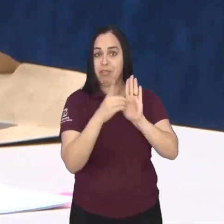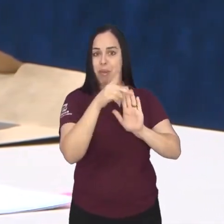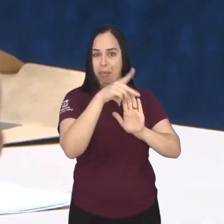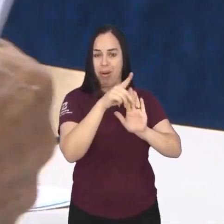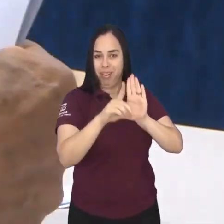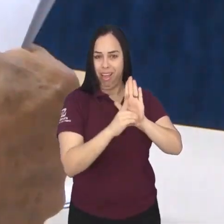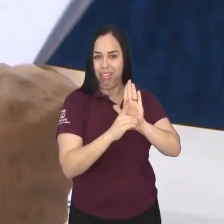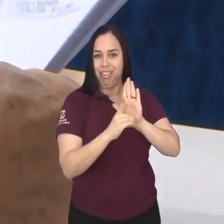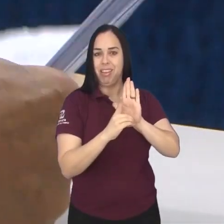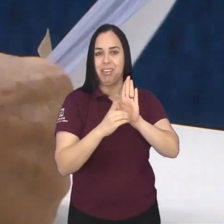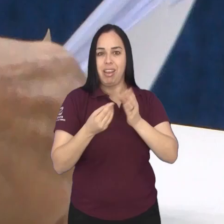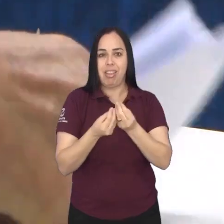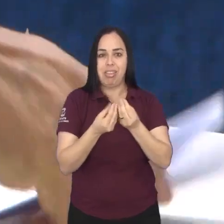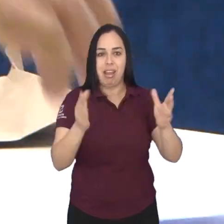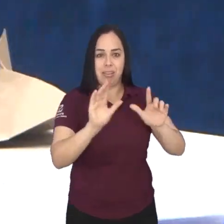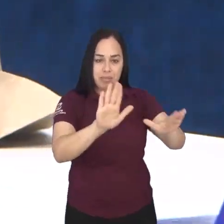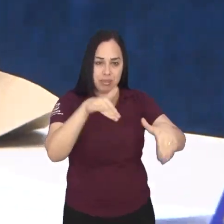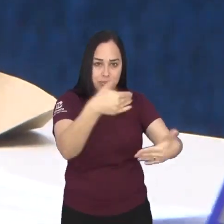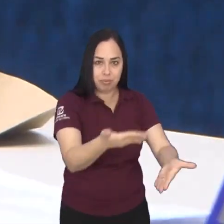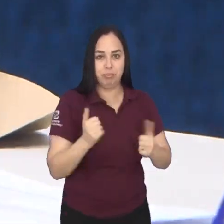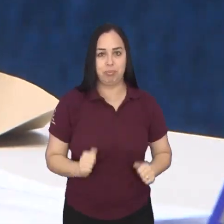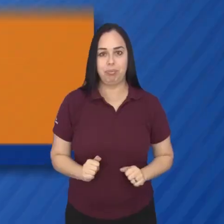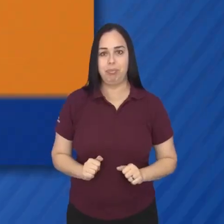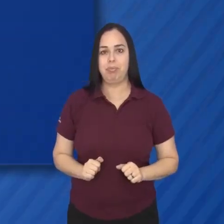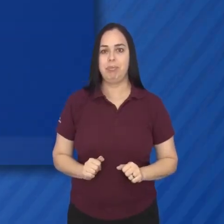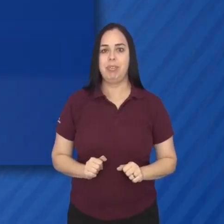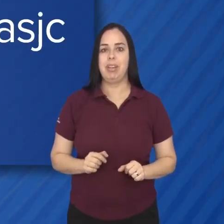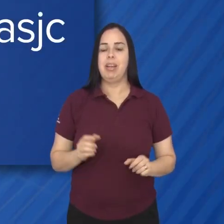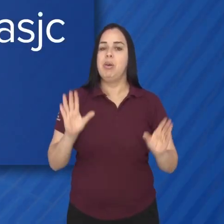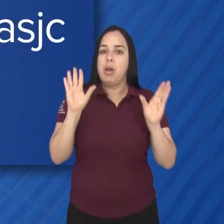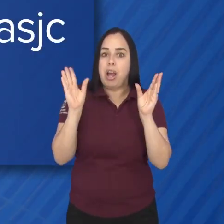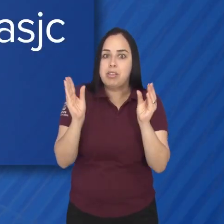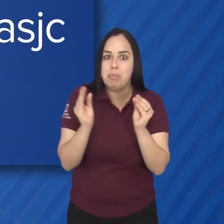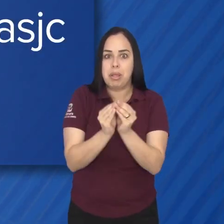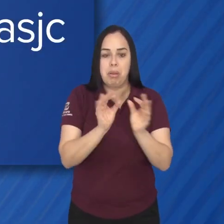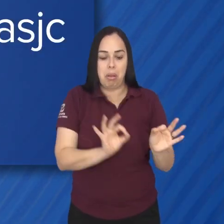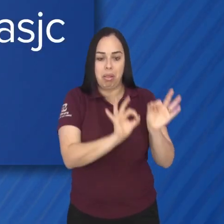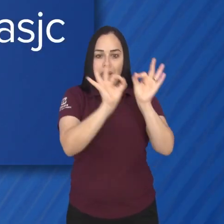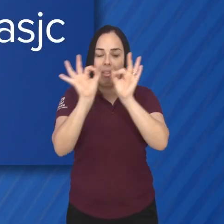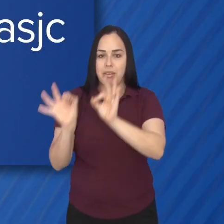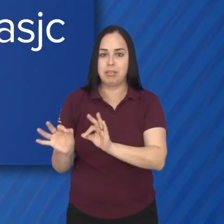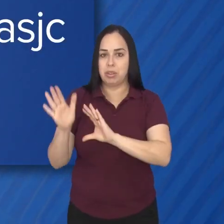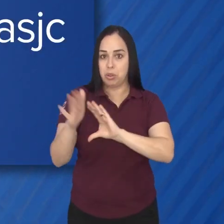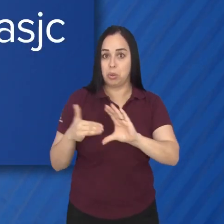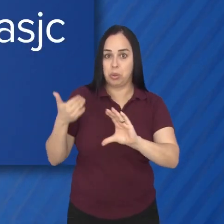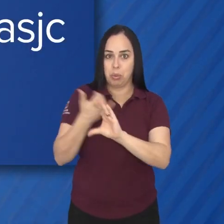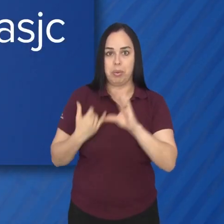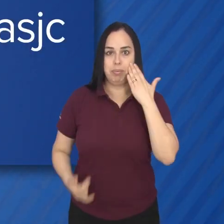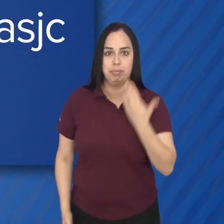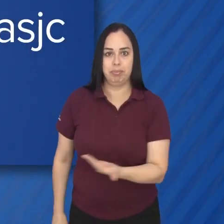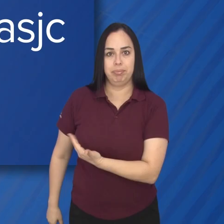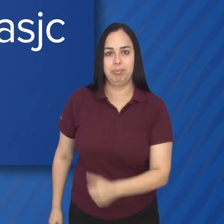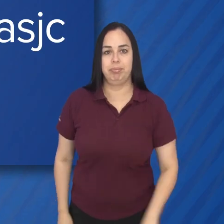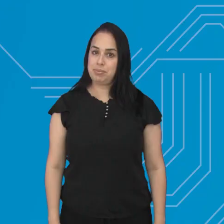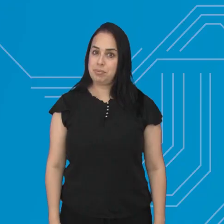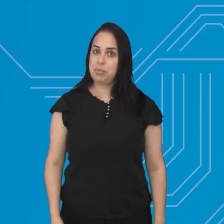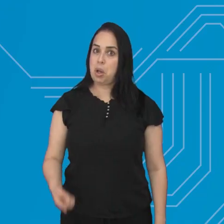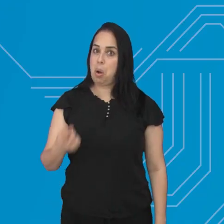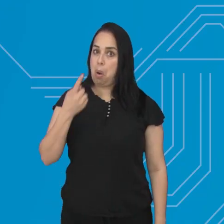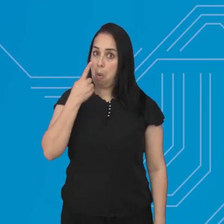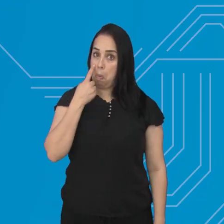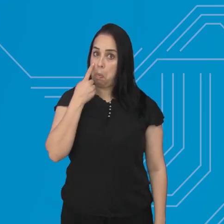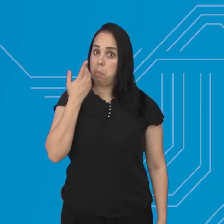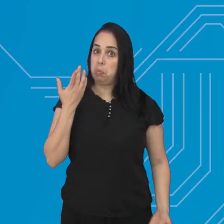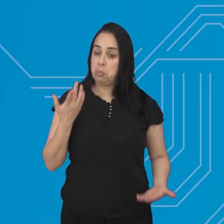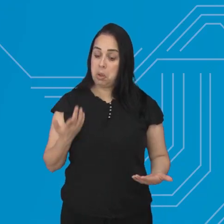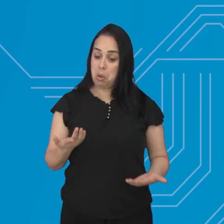decreto legislativo que concedem honrarias. A sessão na íntegra você confere em nosso canal do YouTube. E